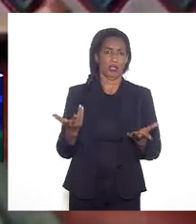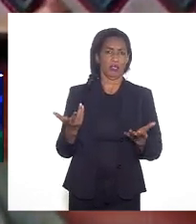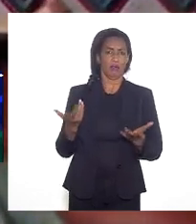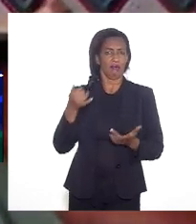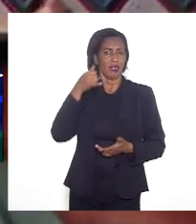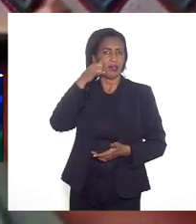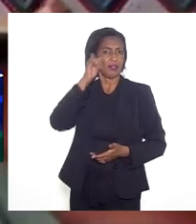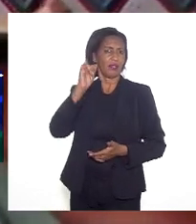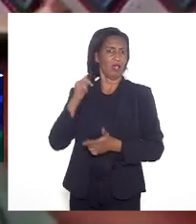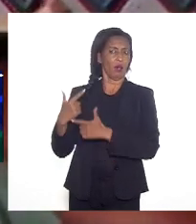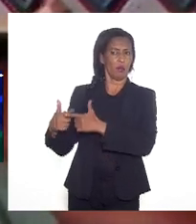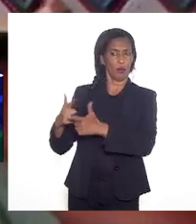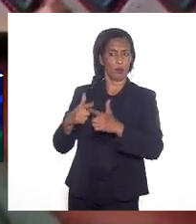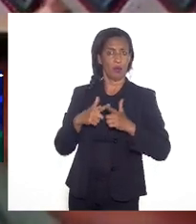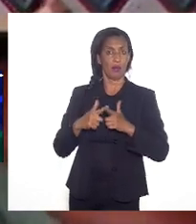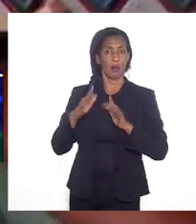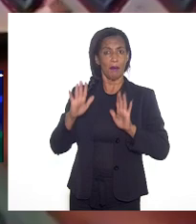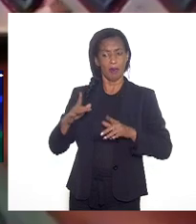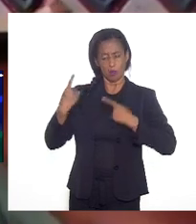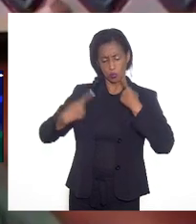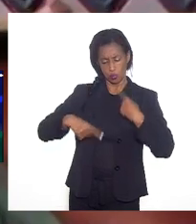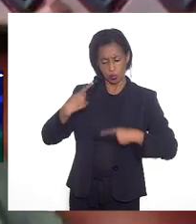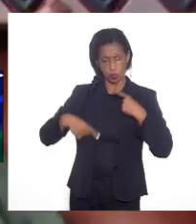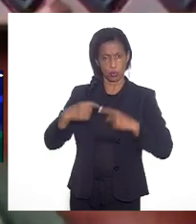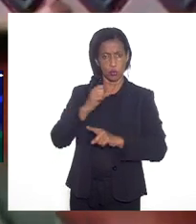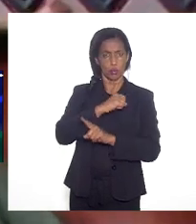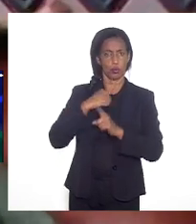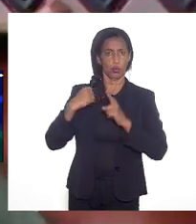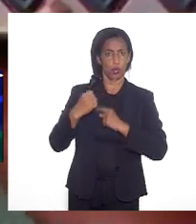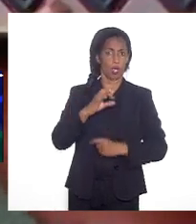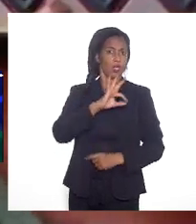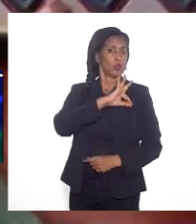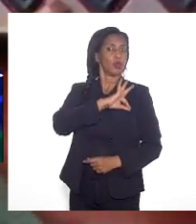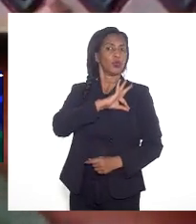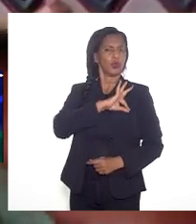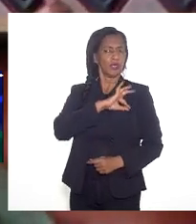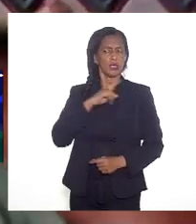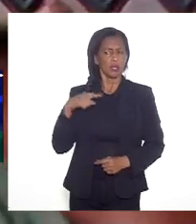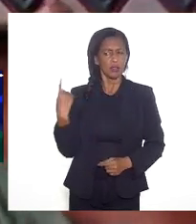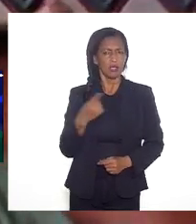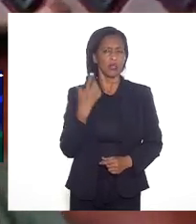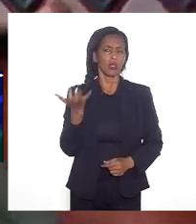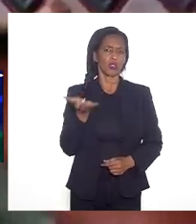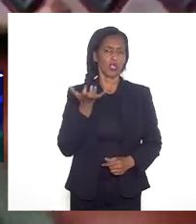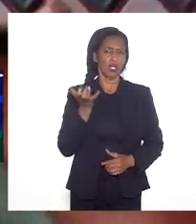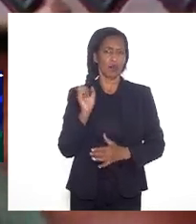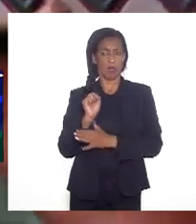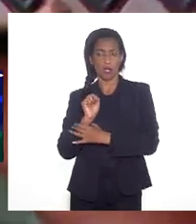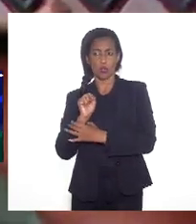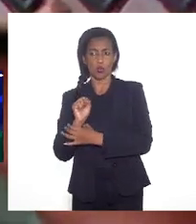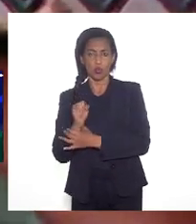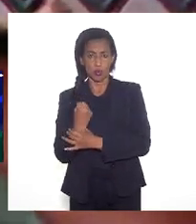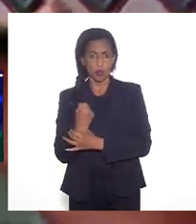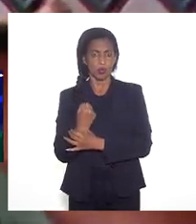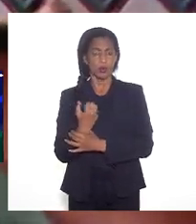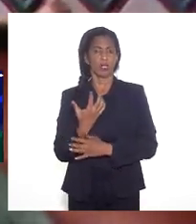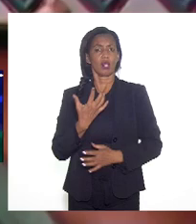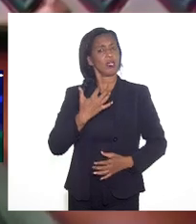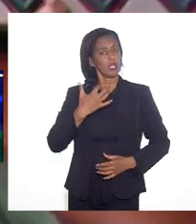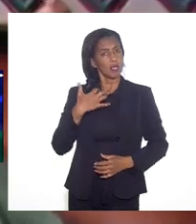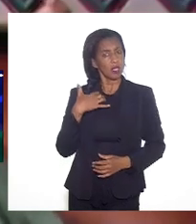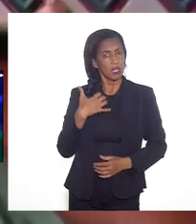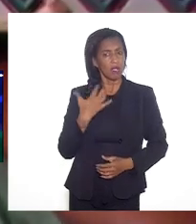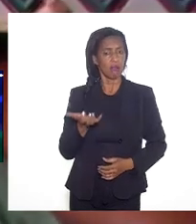nós precisamos discutir em sociedade as polícias que queremos e a segurança pública que queremos. Nós